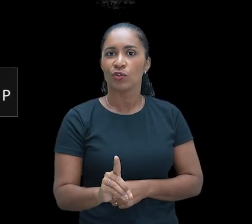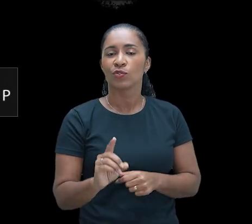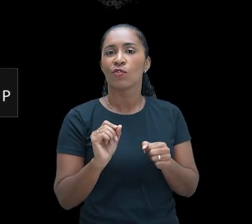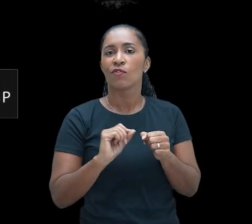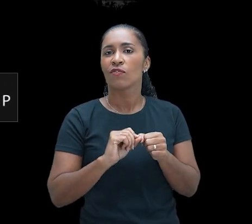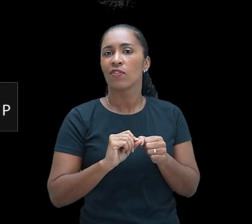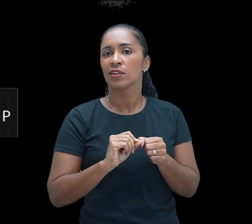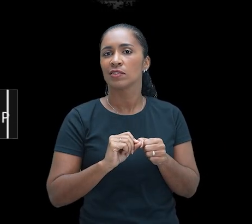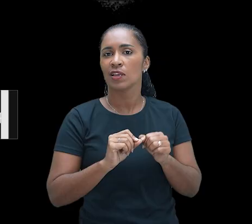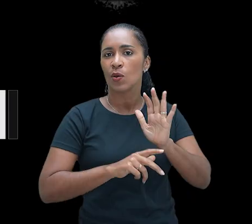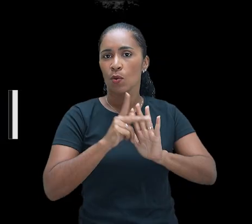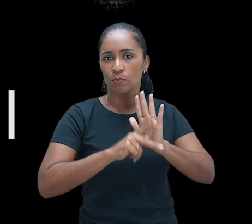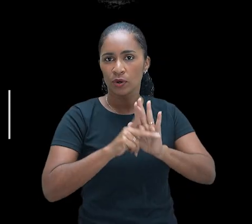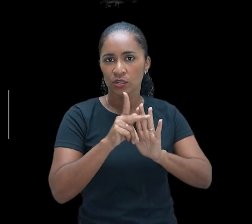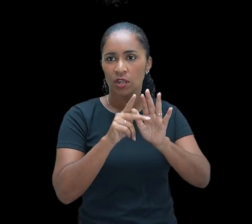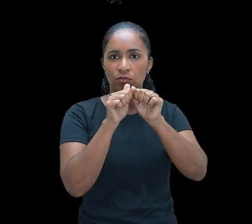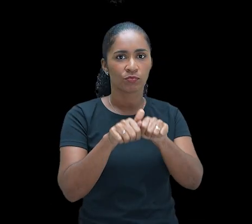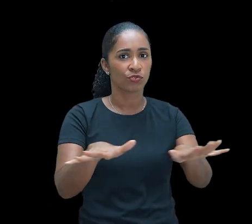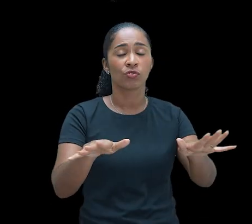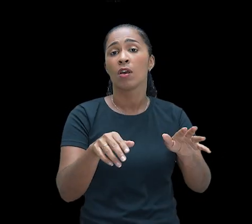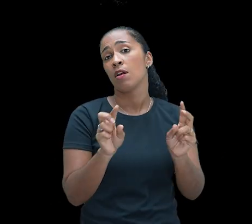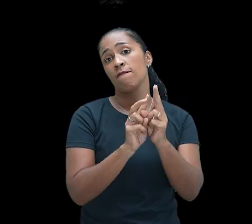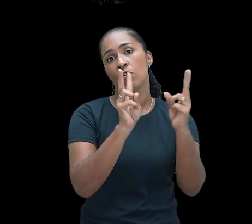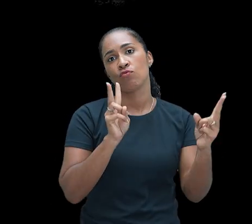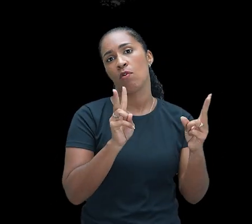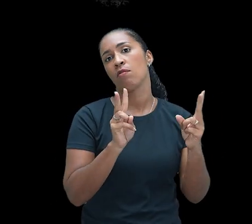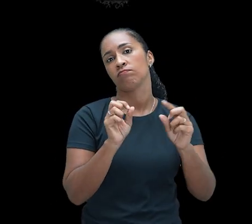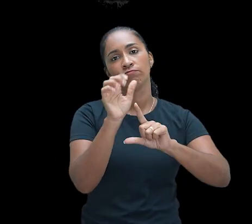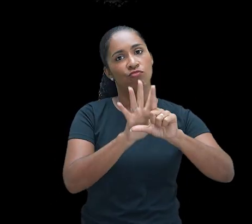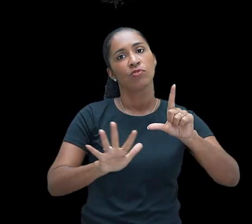teria que fazer o projeto, a circulação virtual.